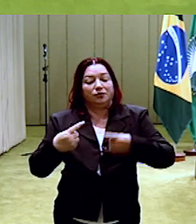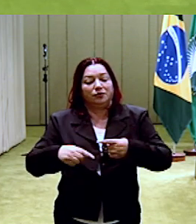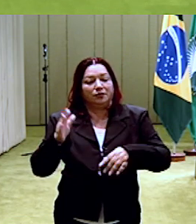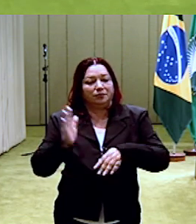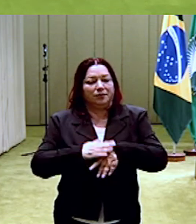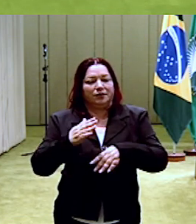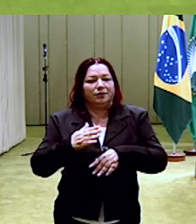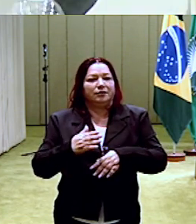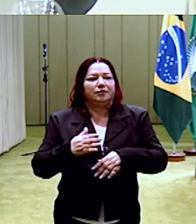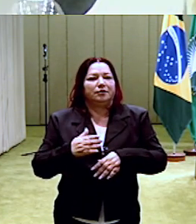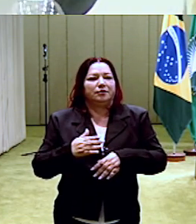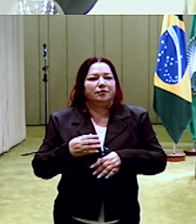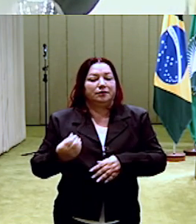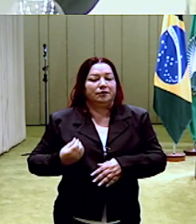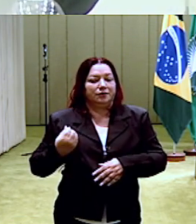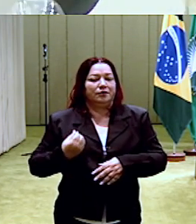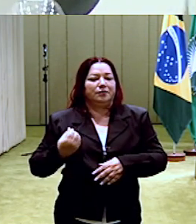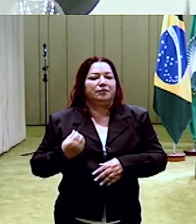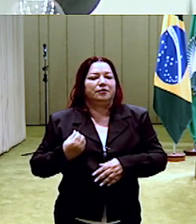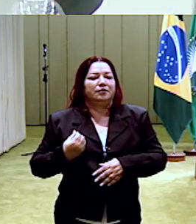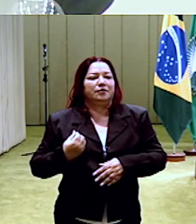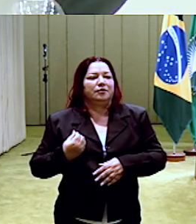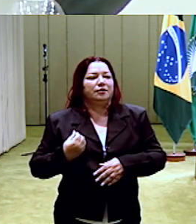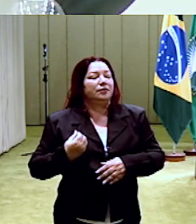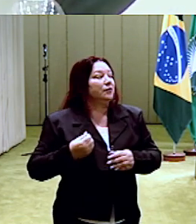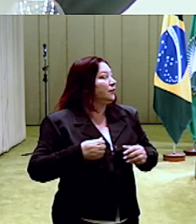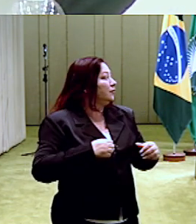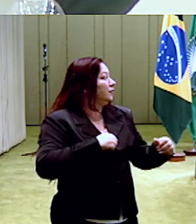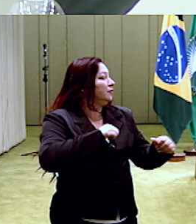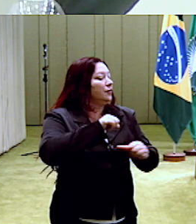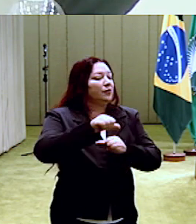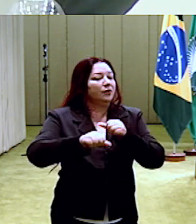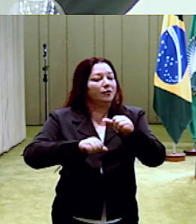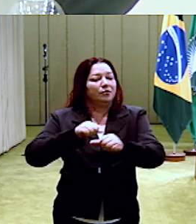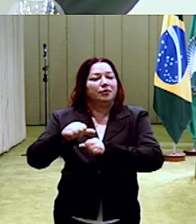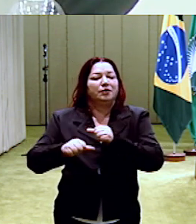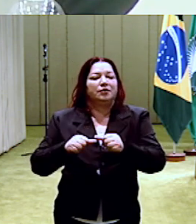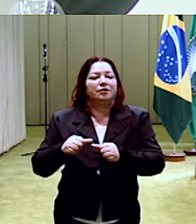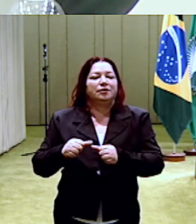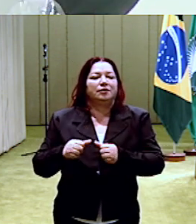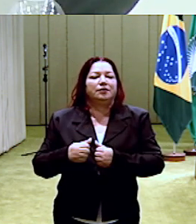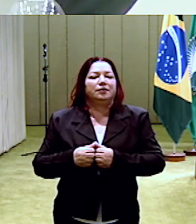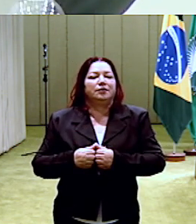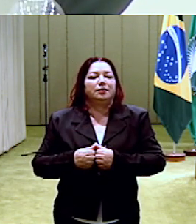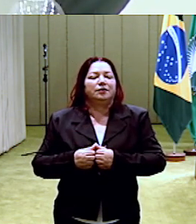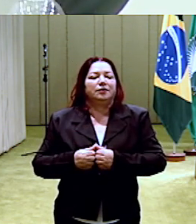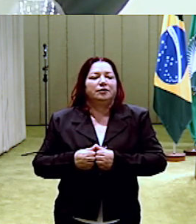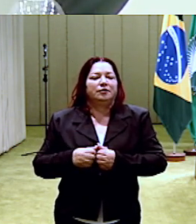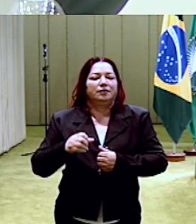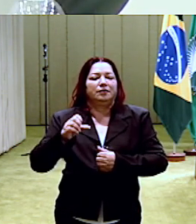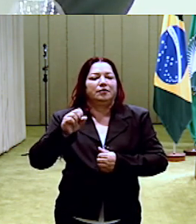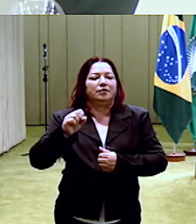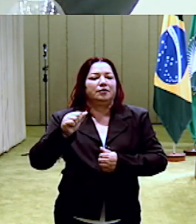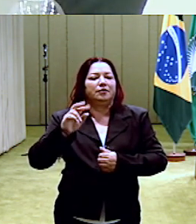pouco mais vivo, vamos mudar um pouquinho a ordem e eu vou pedir que a senhora